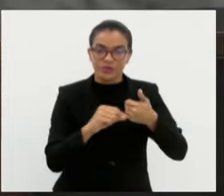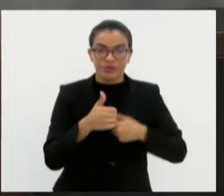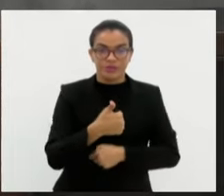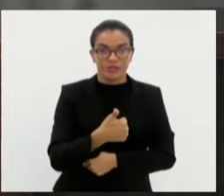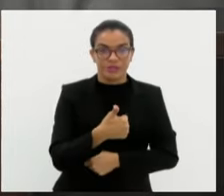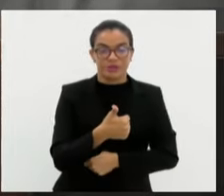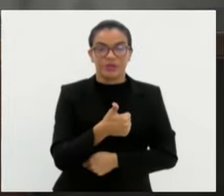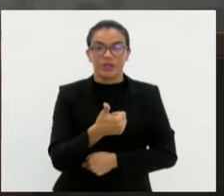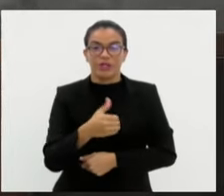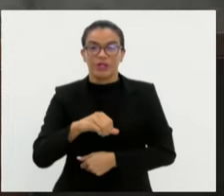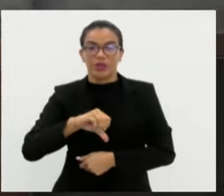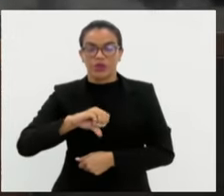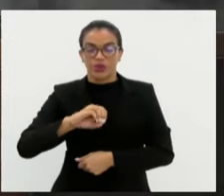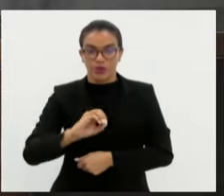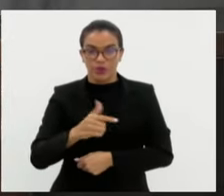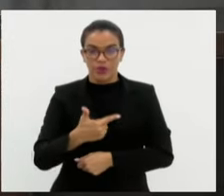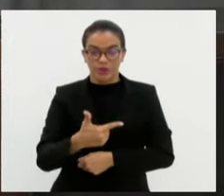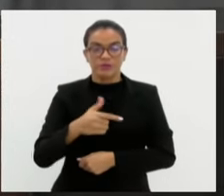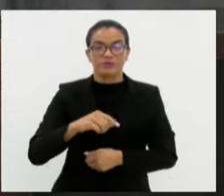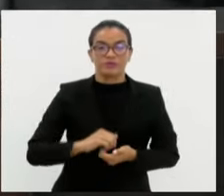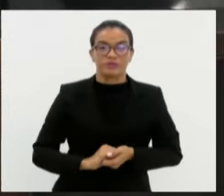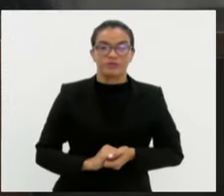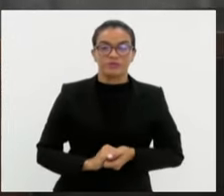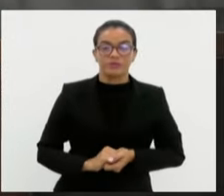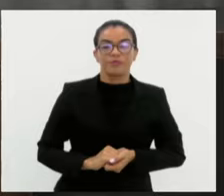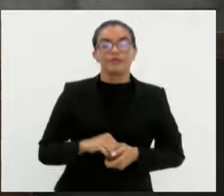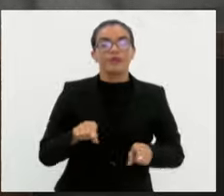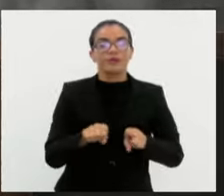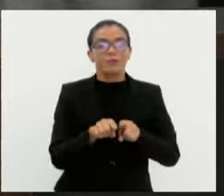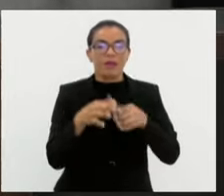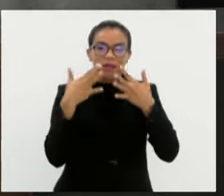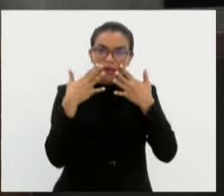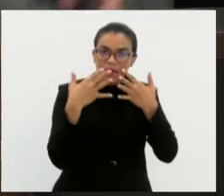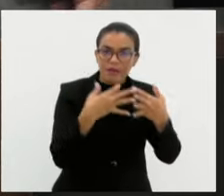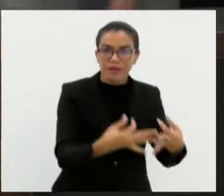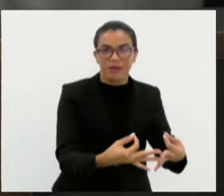parágrafo 2º da Constituição do Estado, em atenção